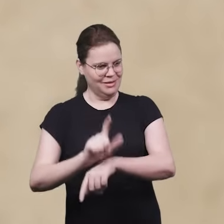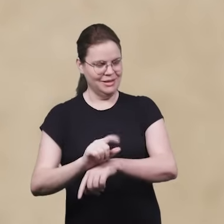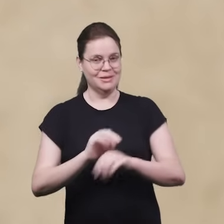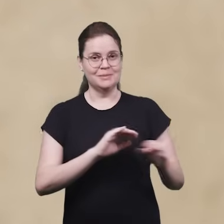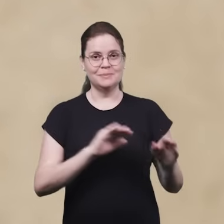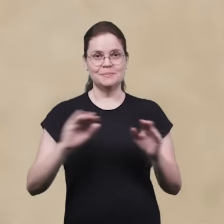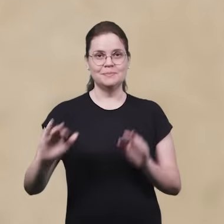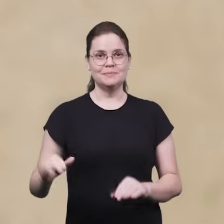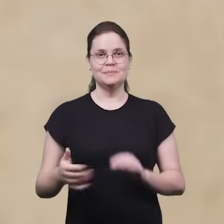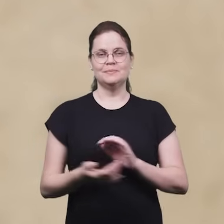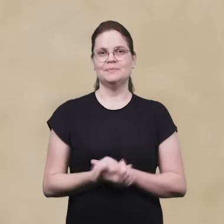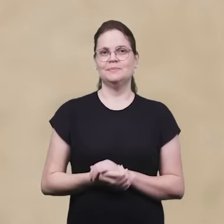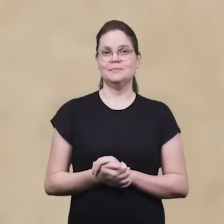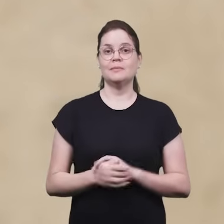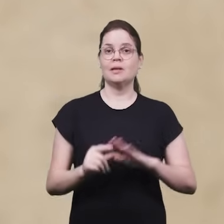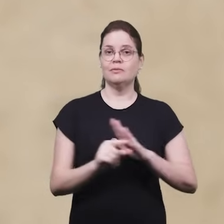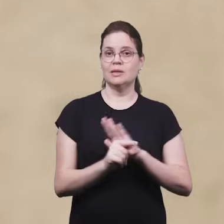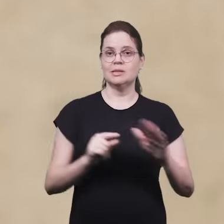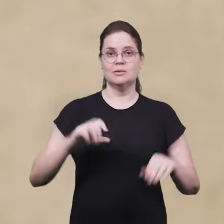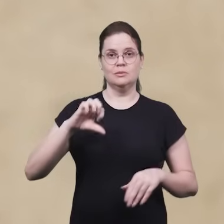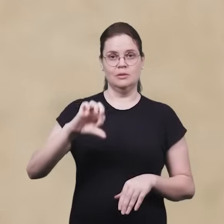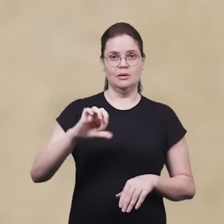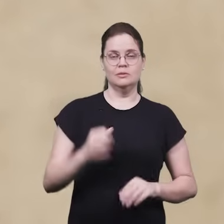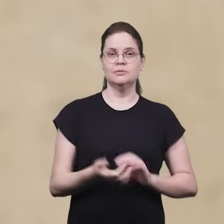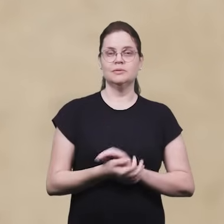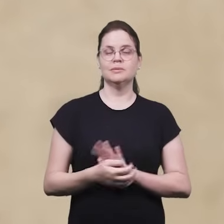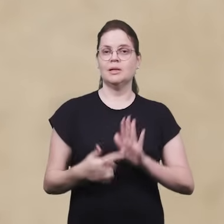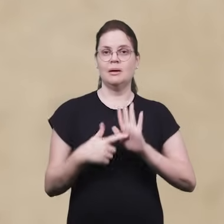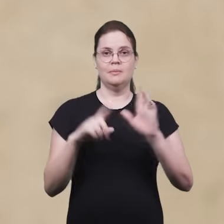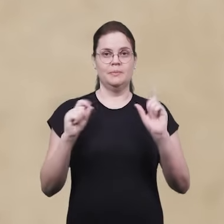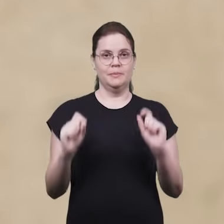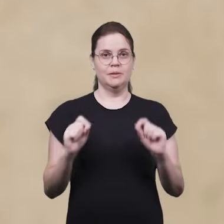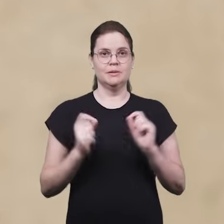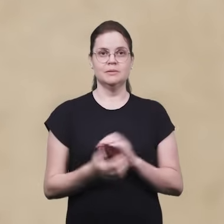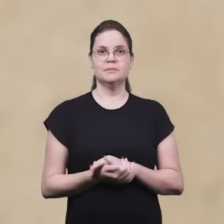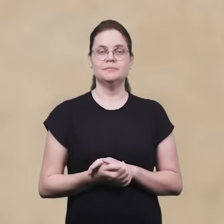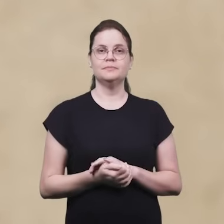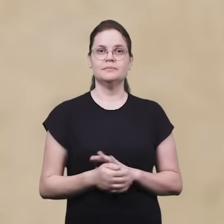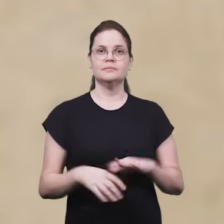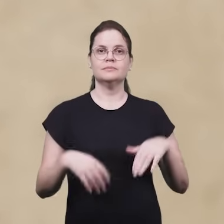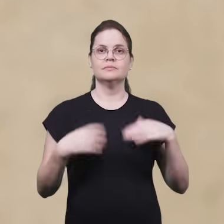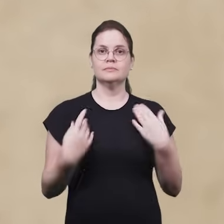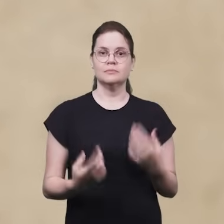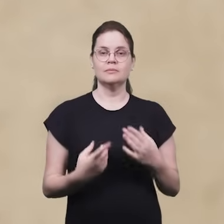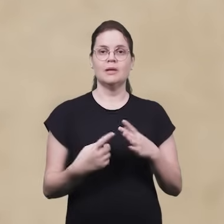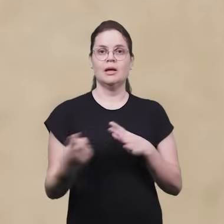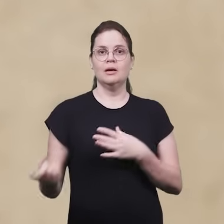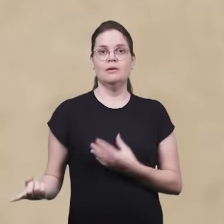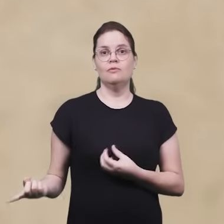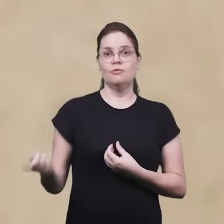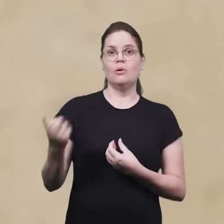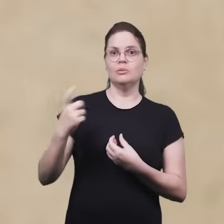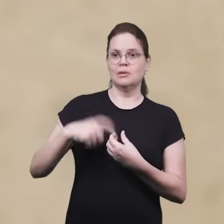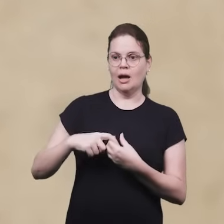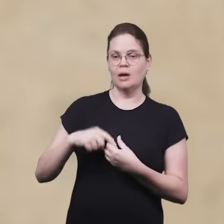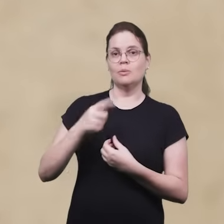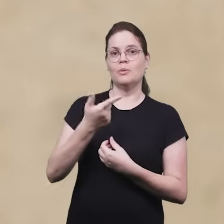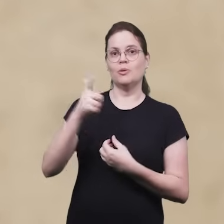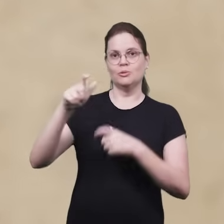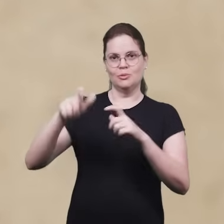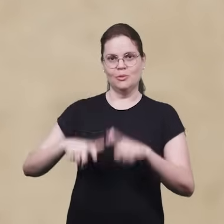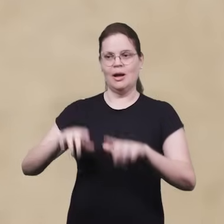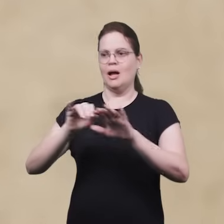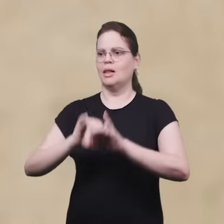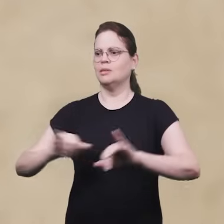vou dar um salto então para o verso 9, que diz assim: e voltando do sepulcro, anunciaram todas